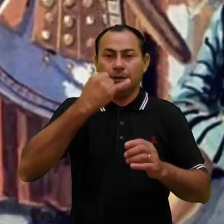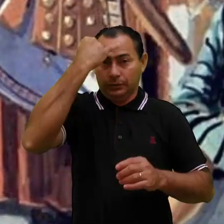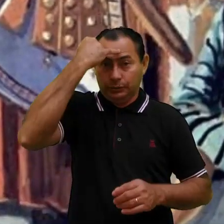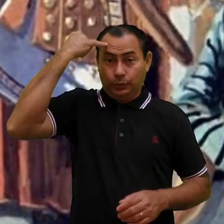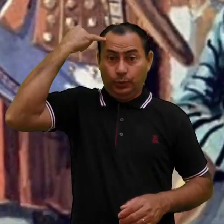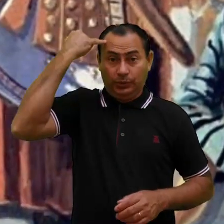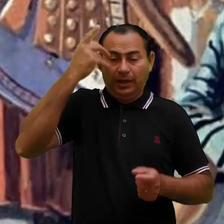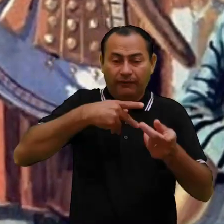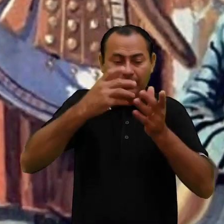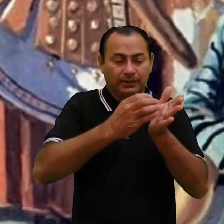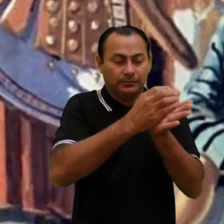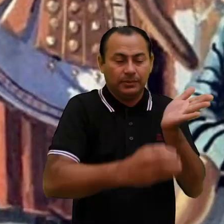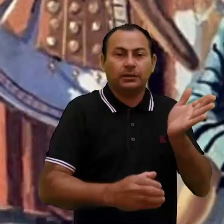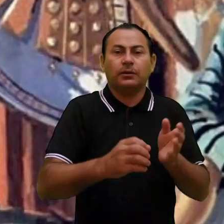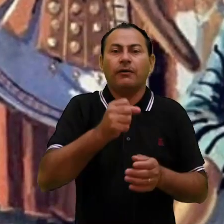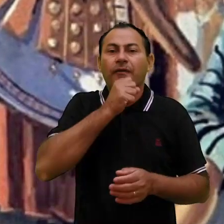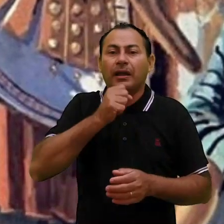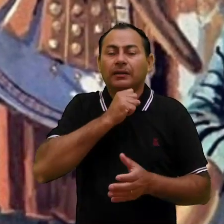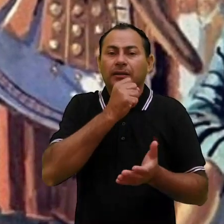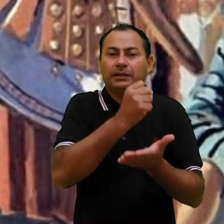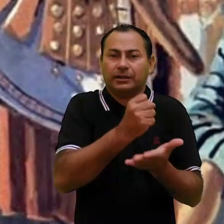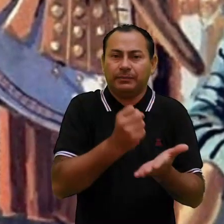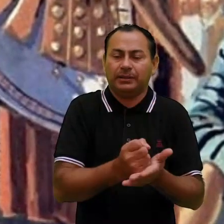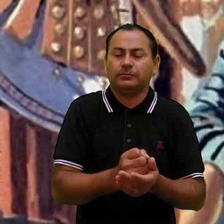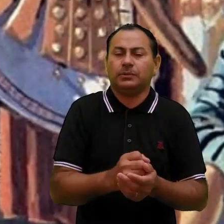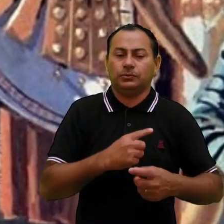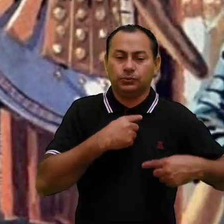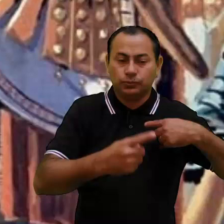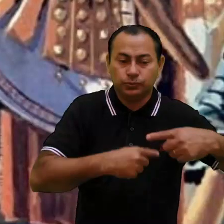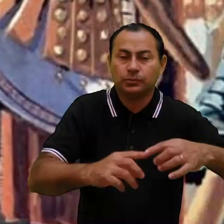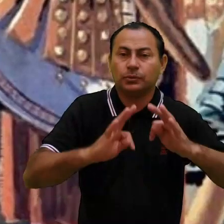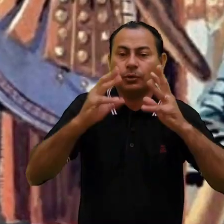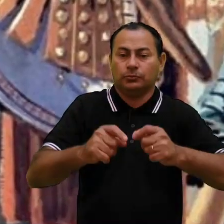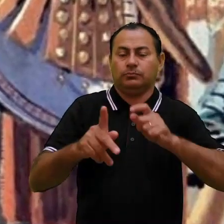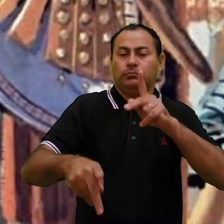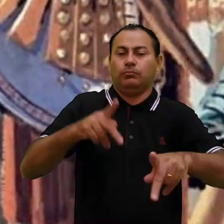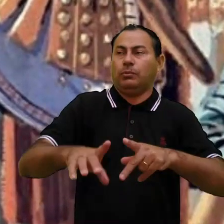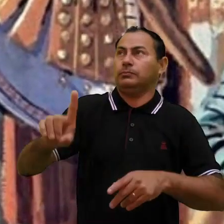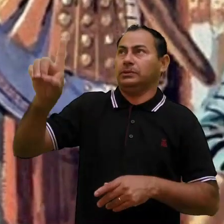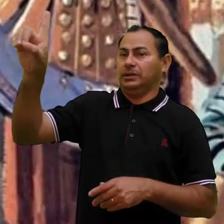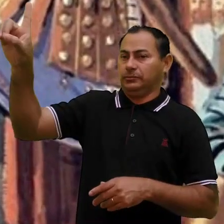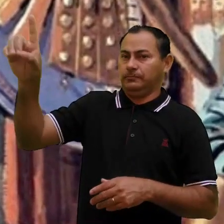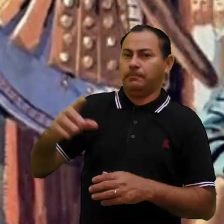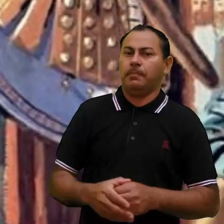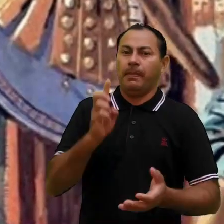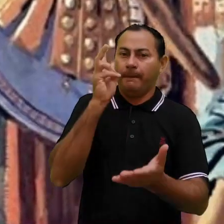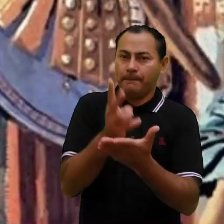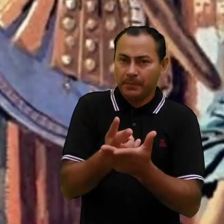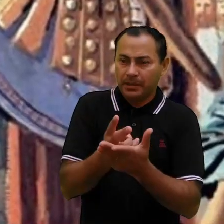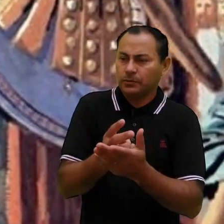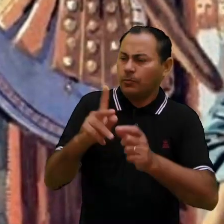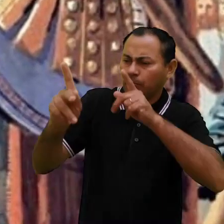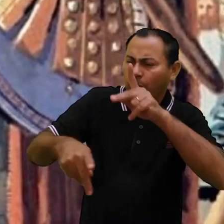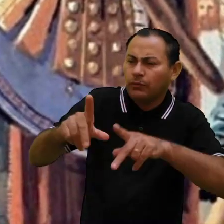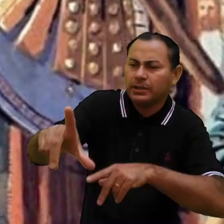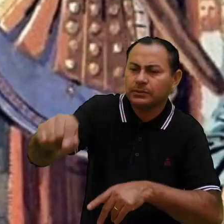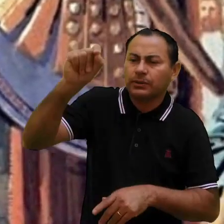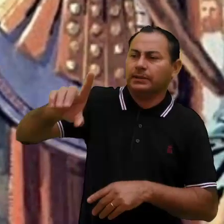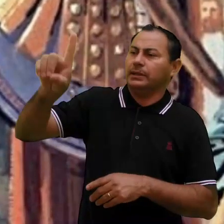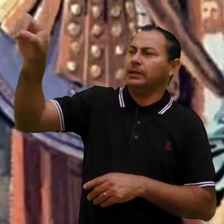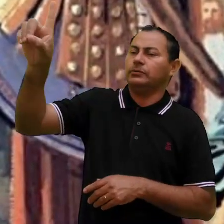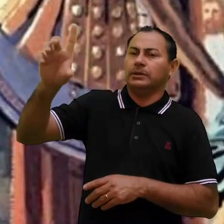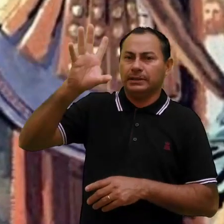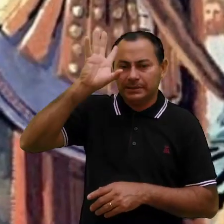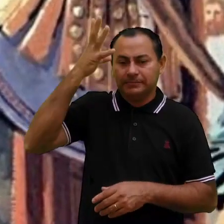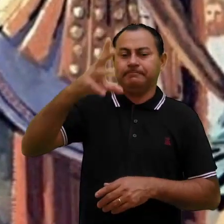capítulo impressionante do Velho Testamento que relata o fim de uma geração inteira do povo de Deus. Apesar de serem o povo escolhido de Deus,